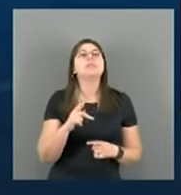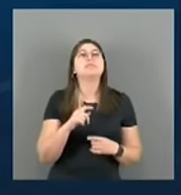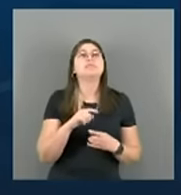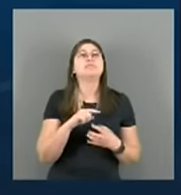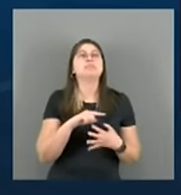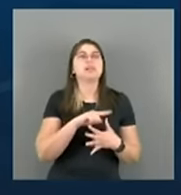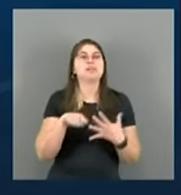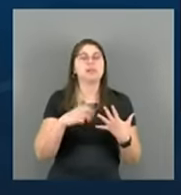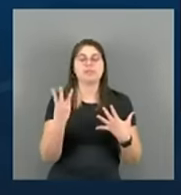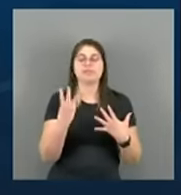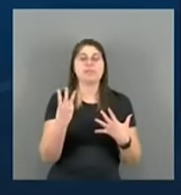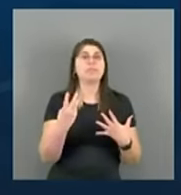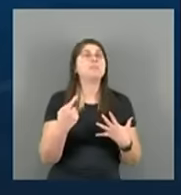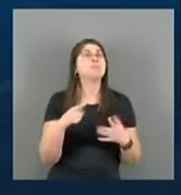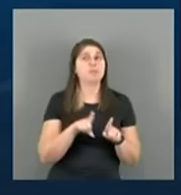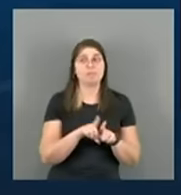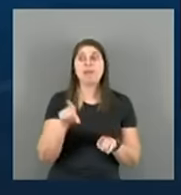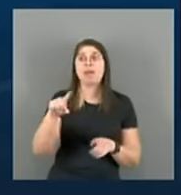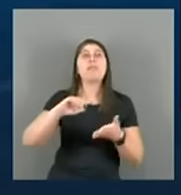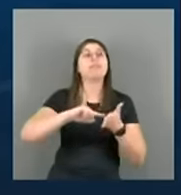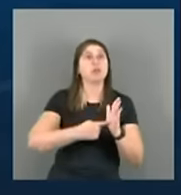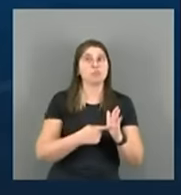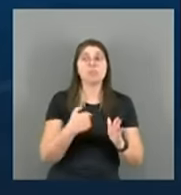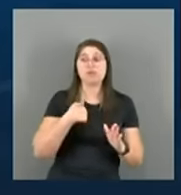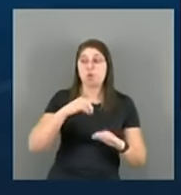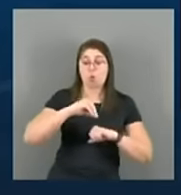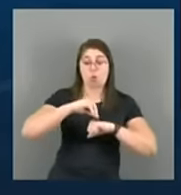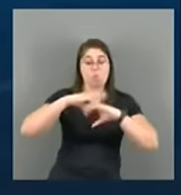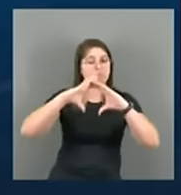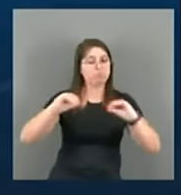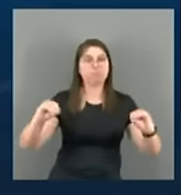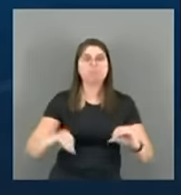fui absolvido. Ok. E tem,